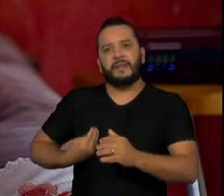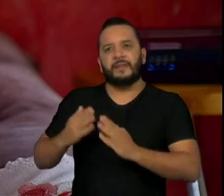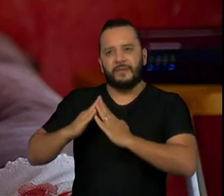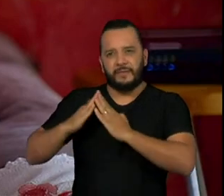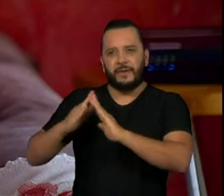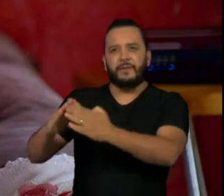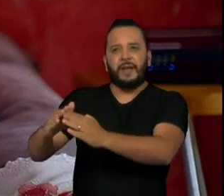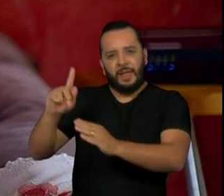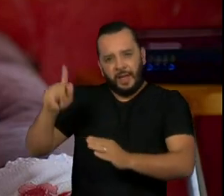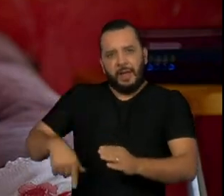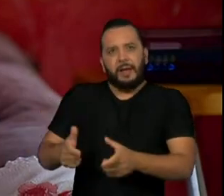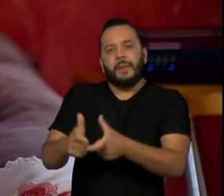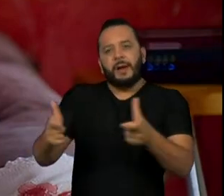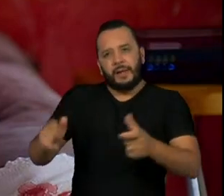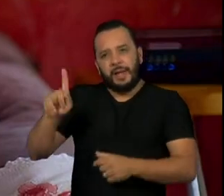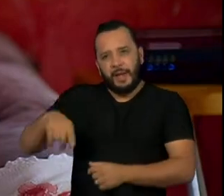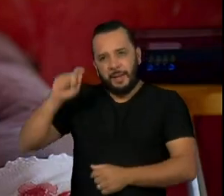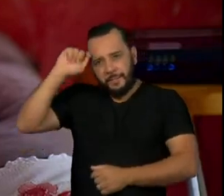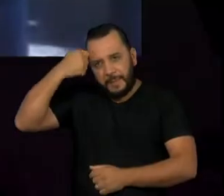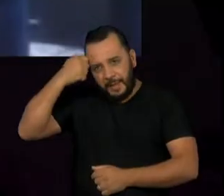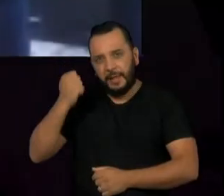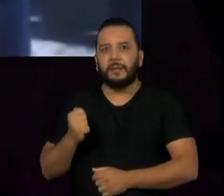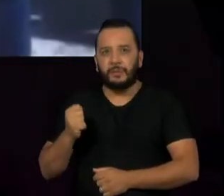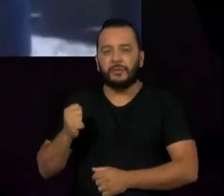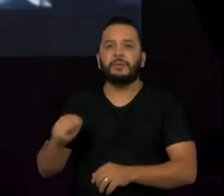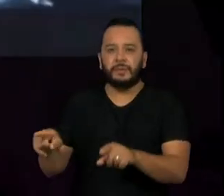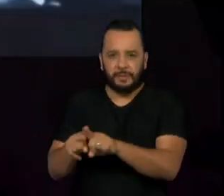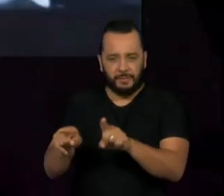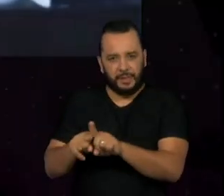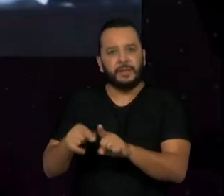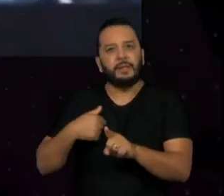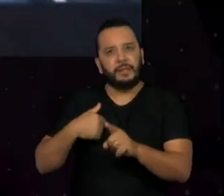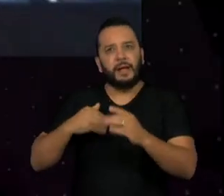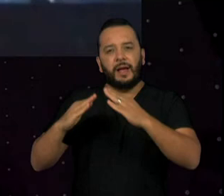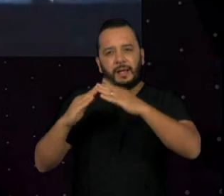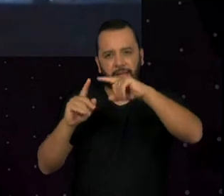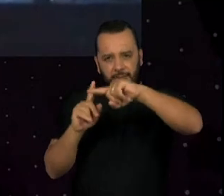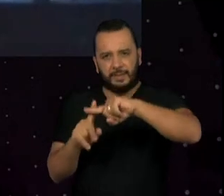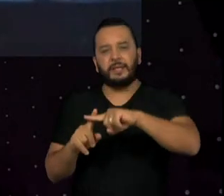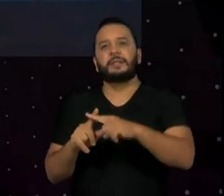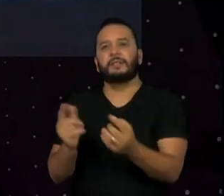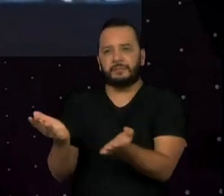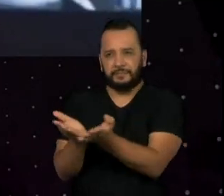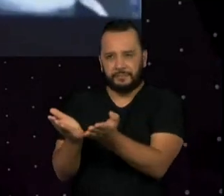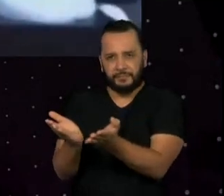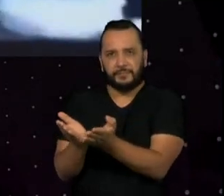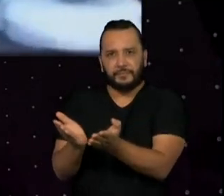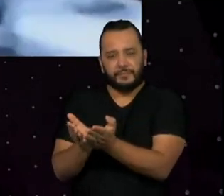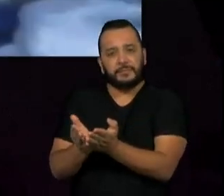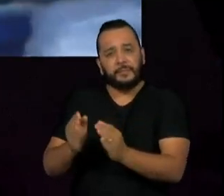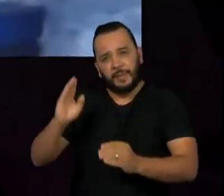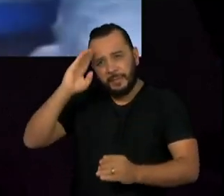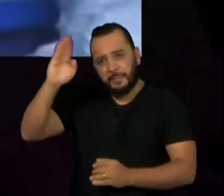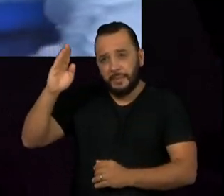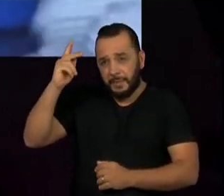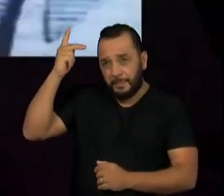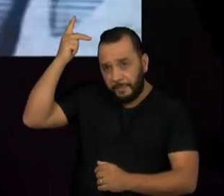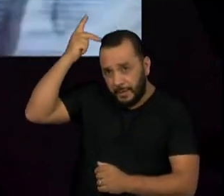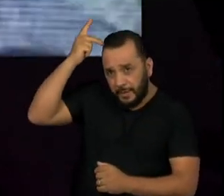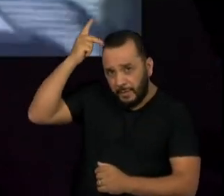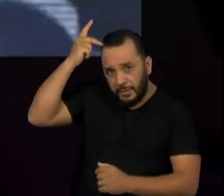Elas são pretas e pretos. E a igreja evangélica, principalmente a pentecostal, ela